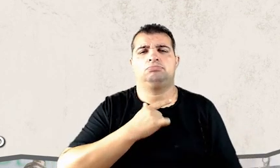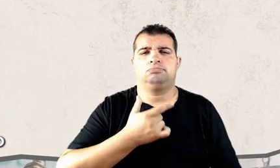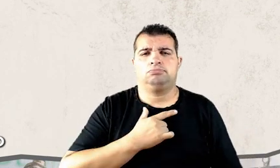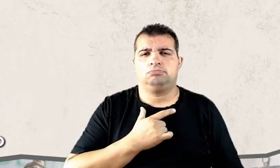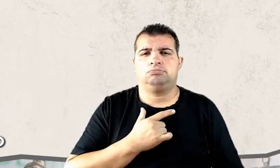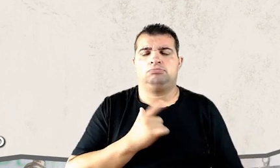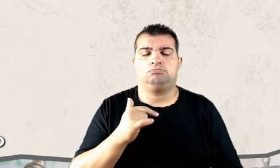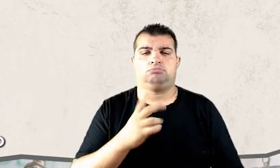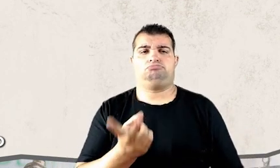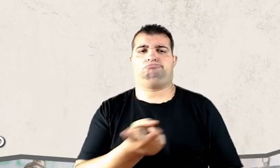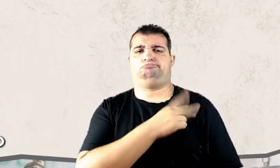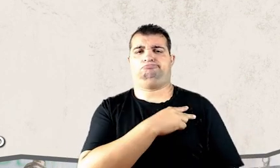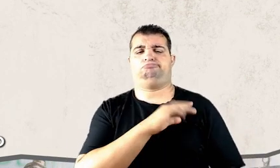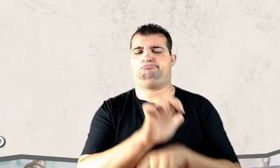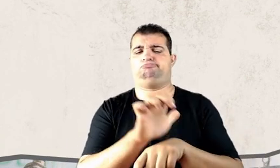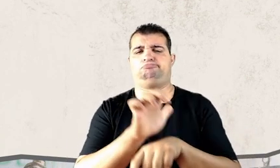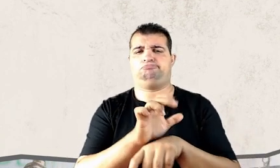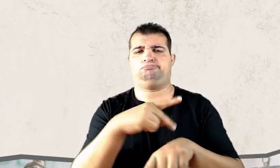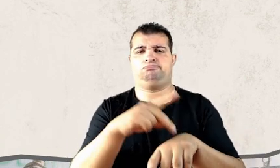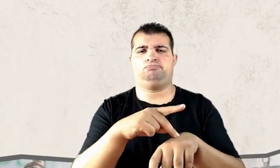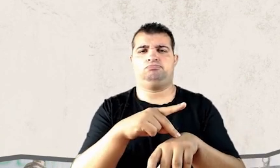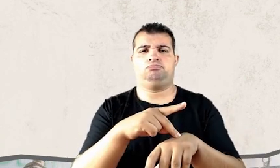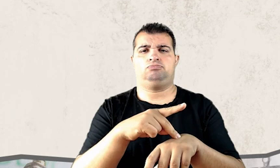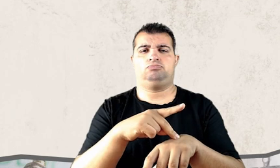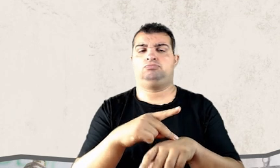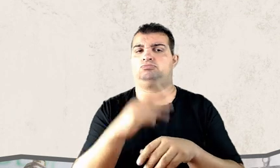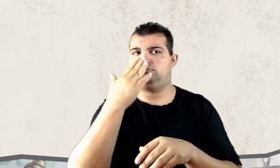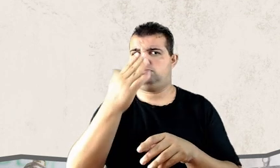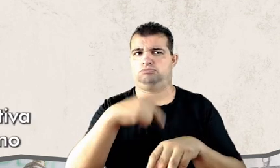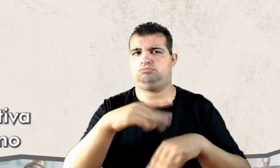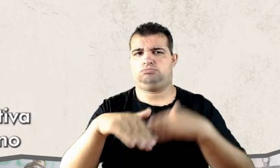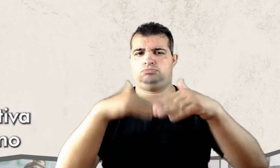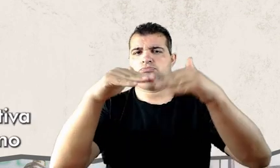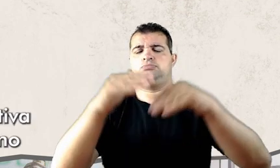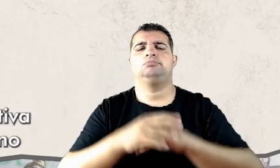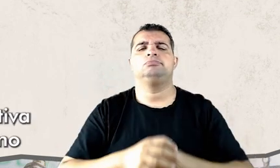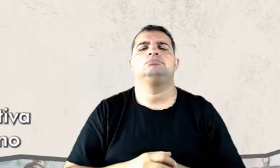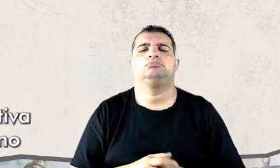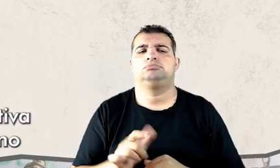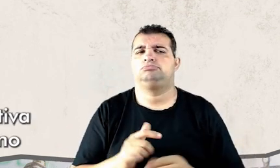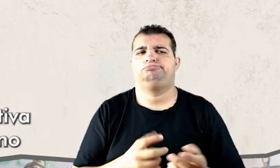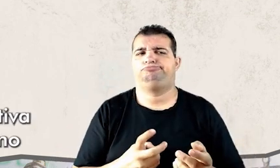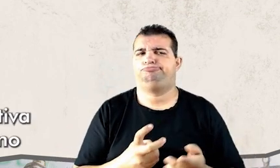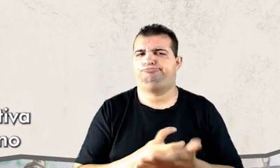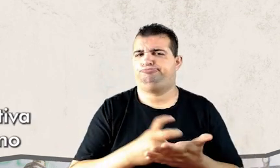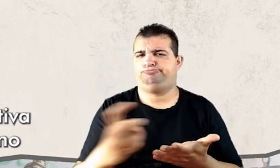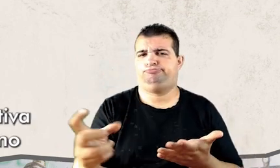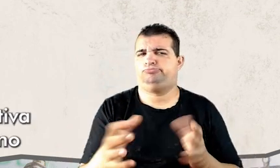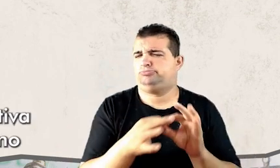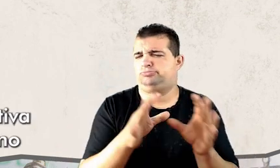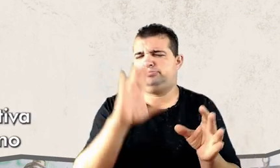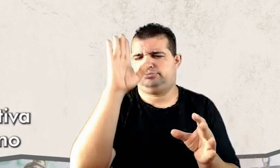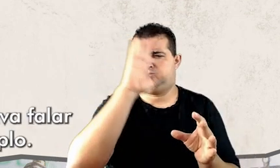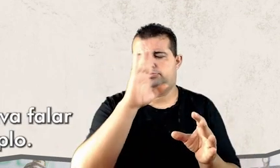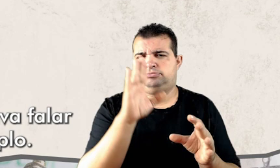será o de um chefe de Estado sem tergiversações. O golpe ocorre com a justificativa de livrar o